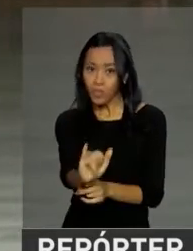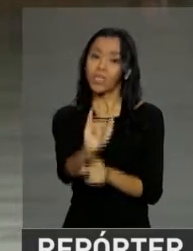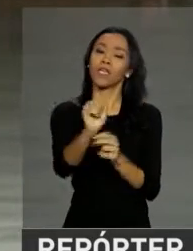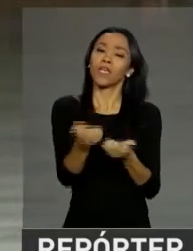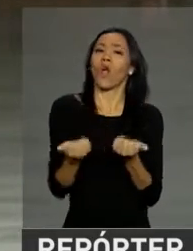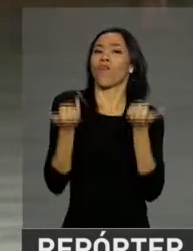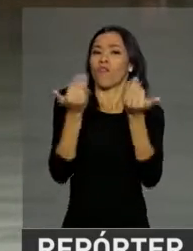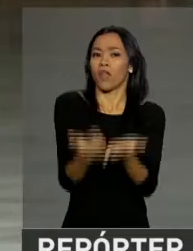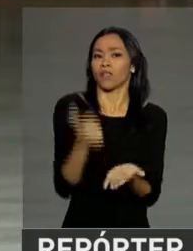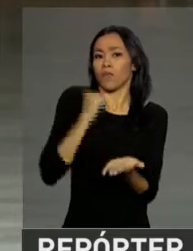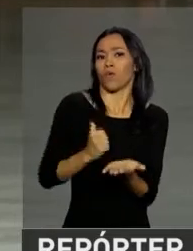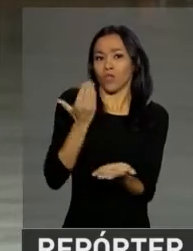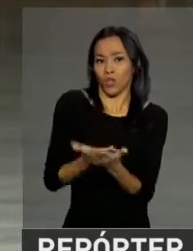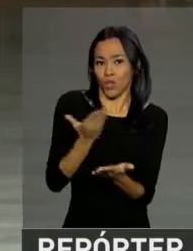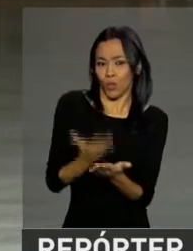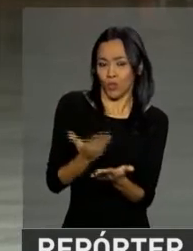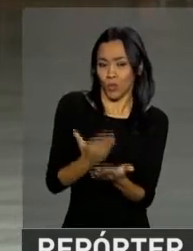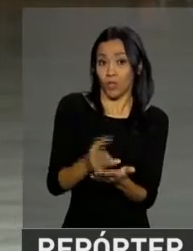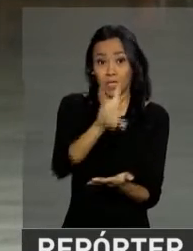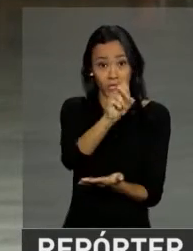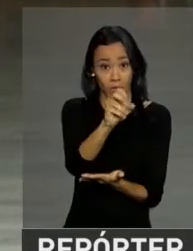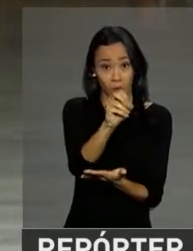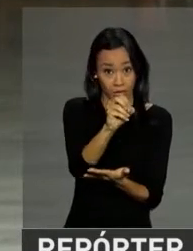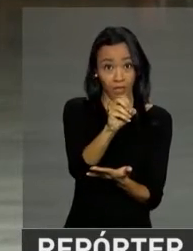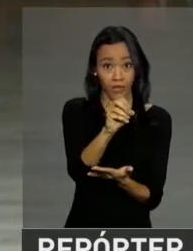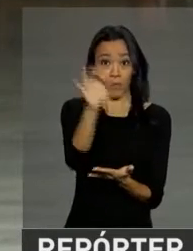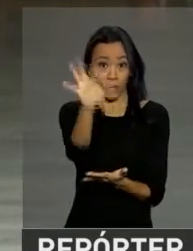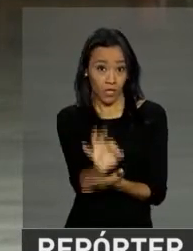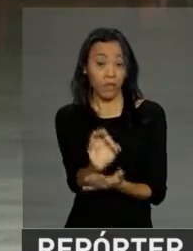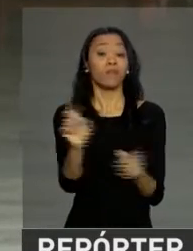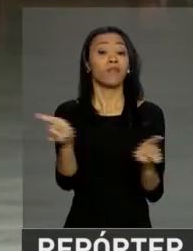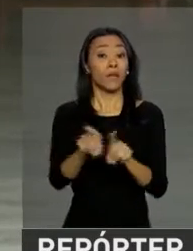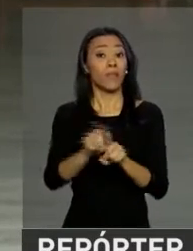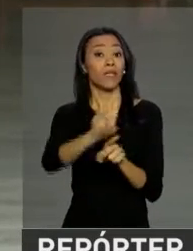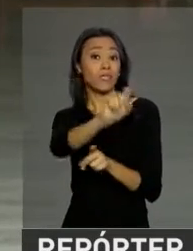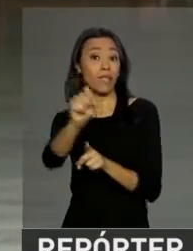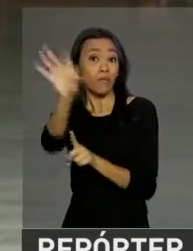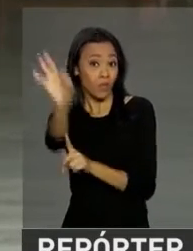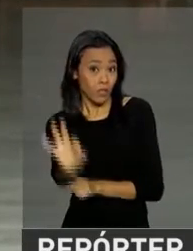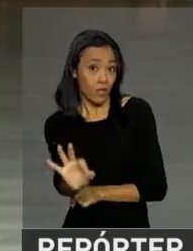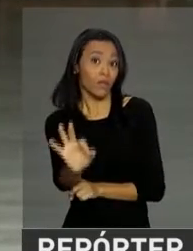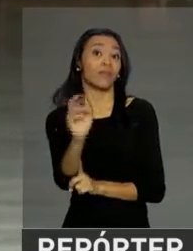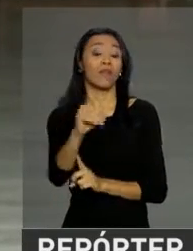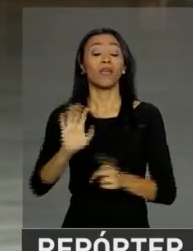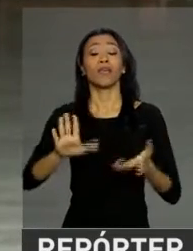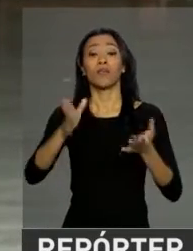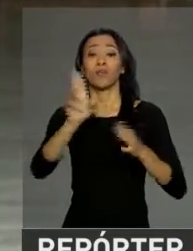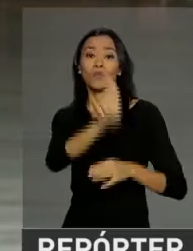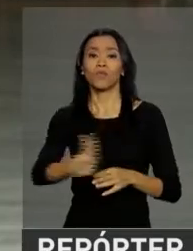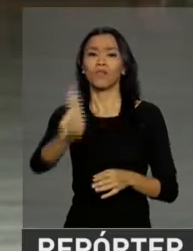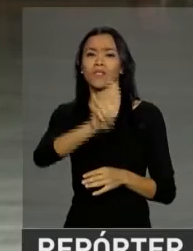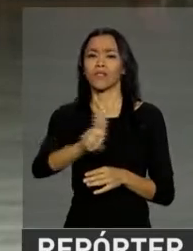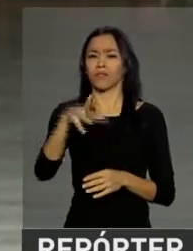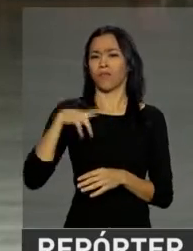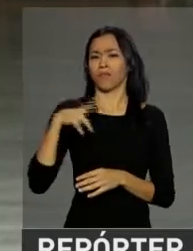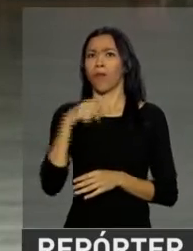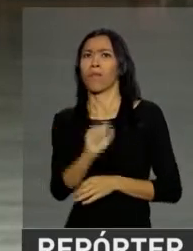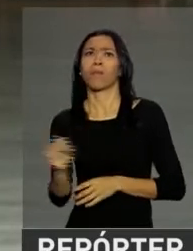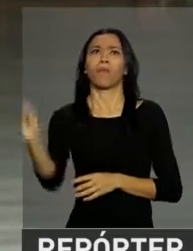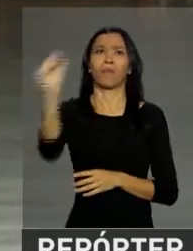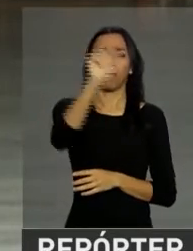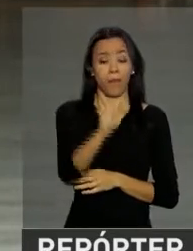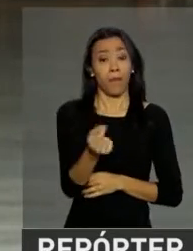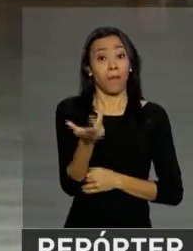de estudo parciais e integrais de 50 e 100% em instituições particulares de ensino superior para fazer a inscrição